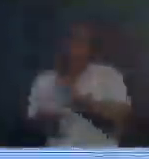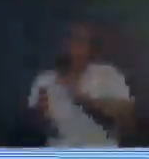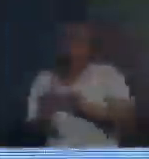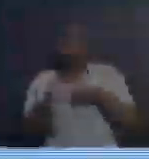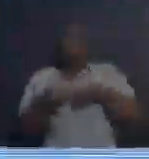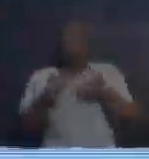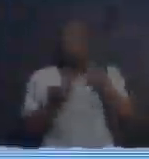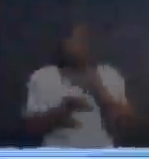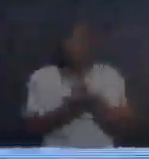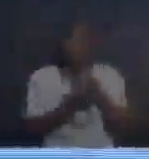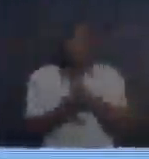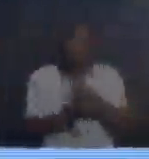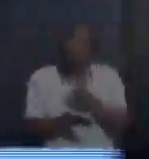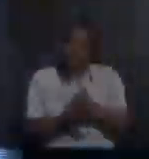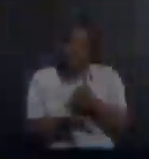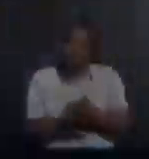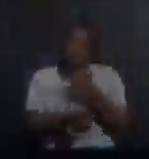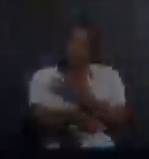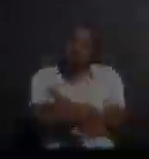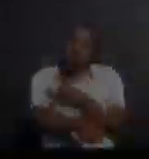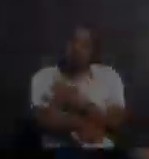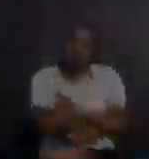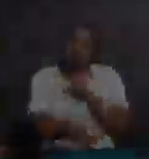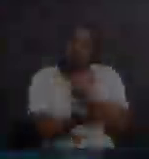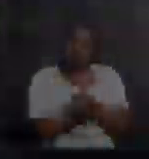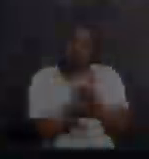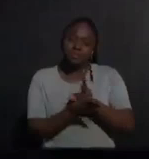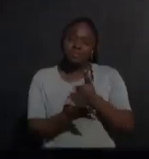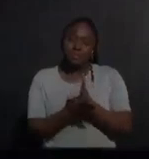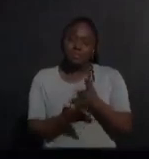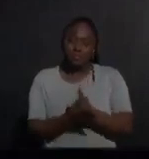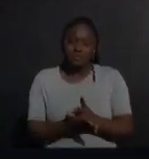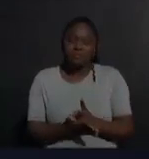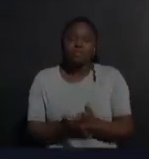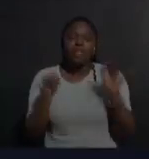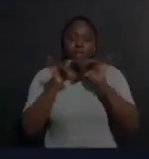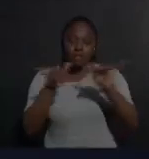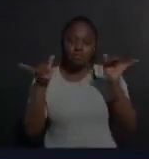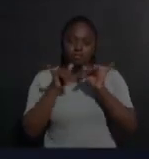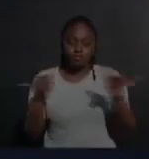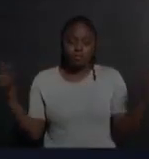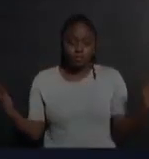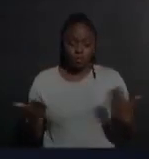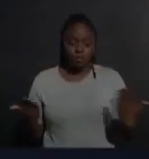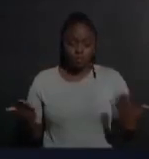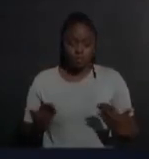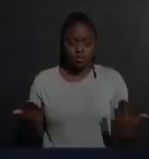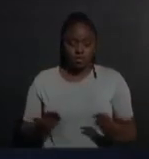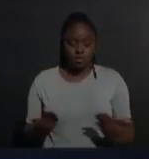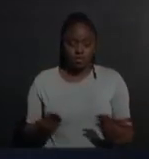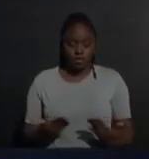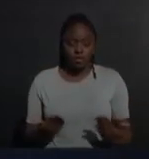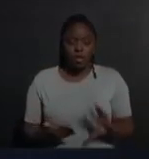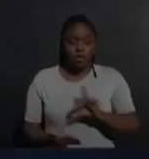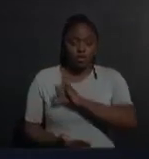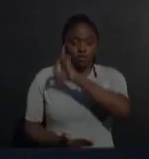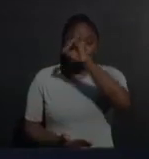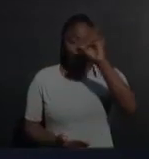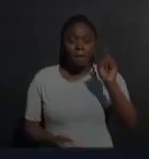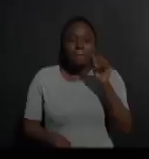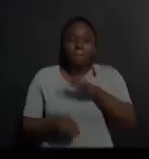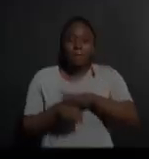se dedicando, continua se dedicando, continua se dedicando. Eu declaro que hoje, foi o dia mais